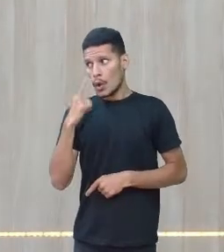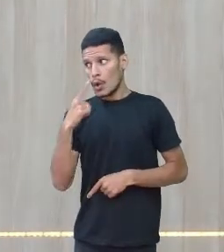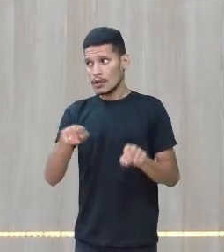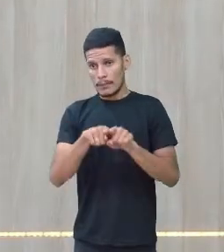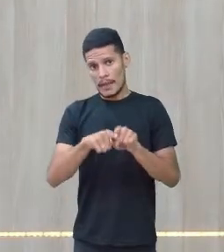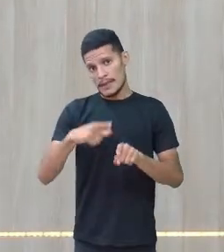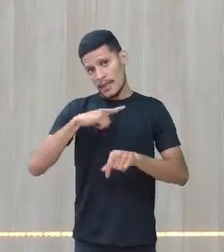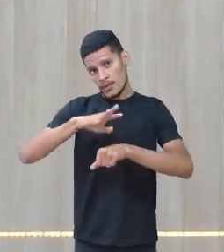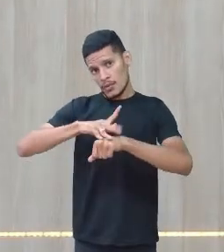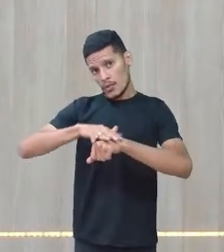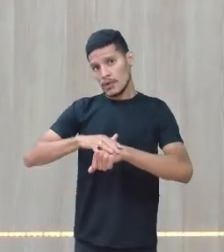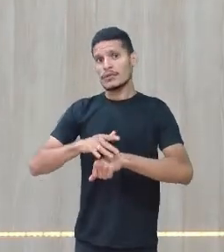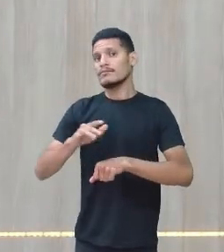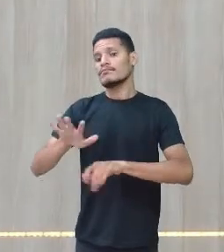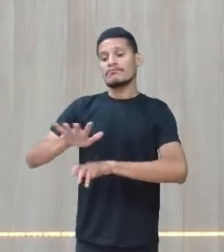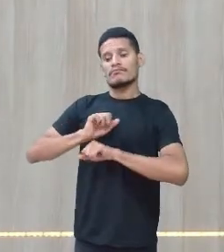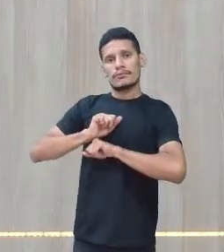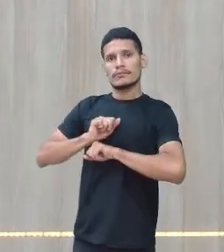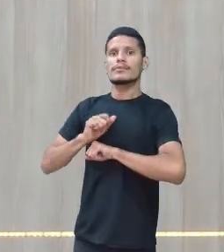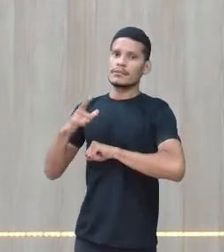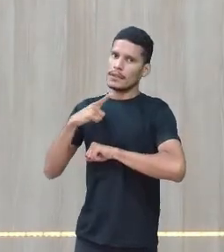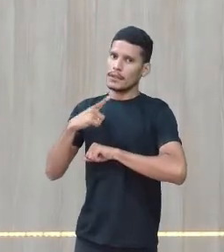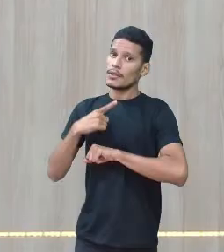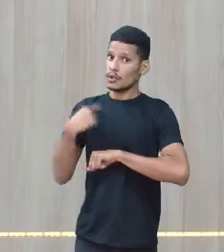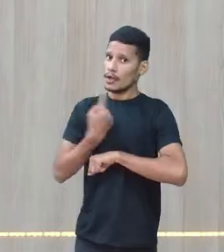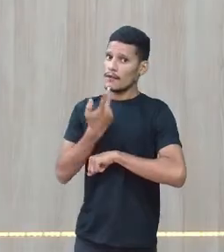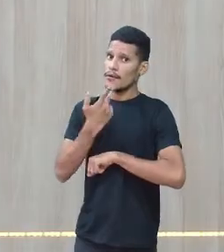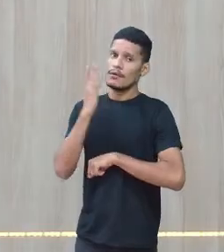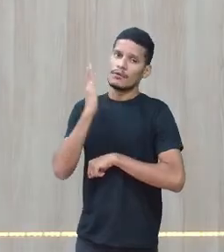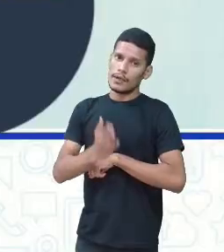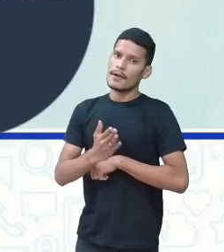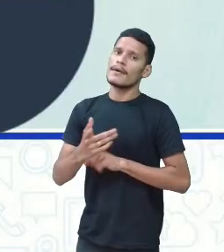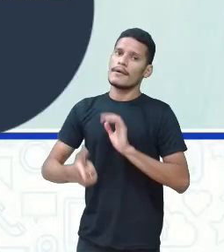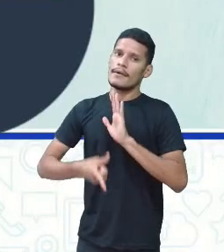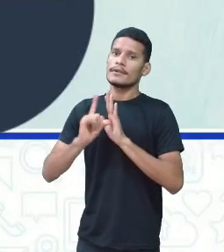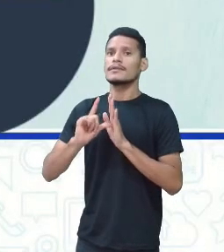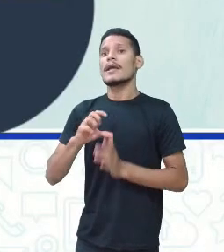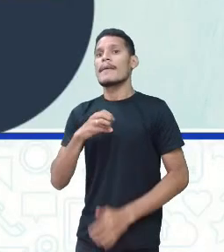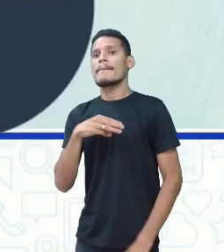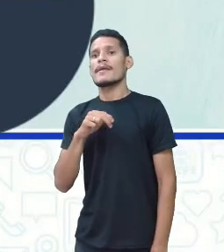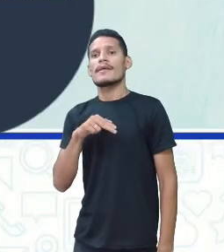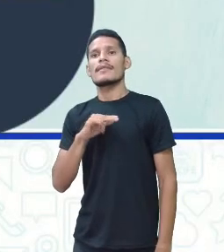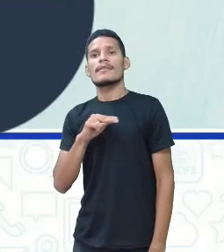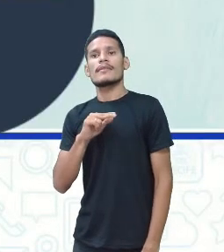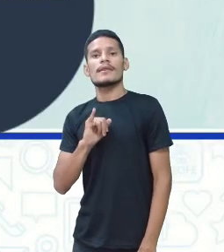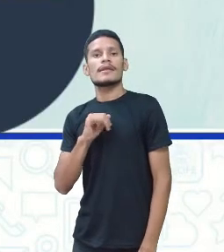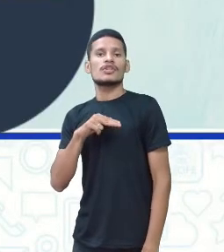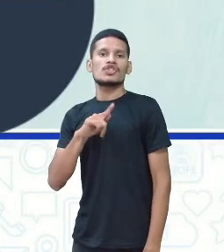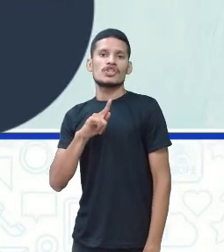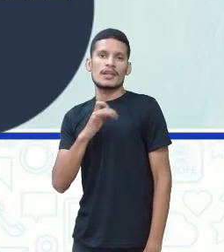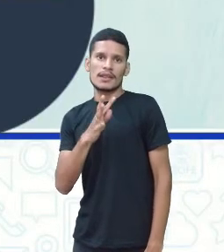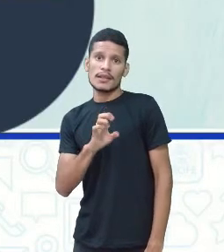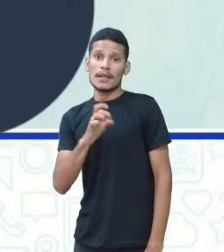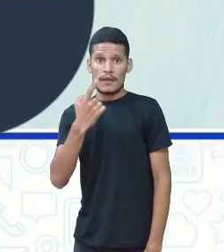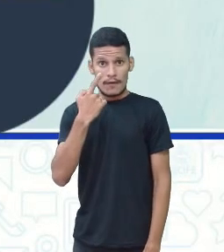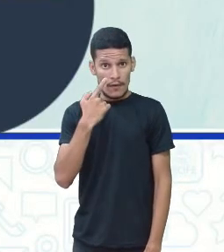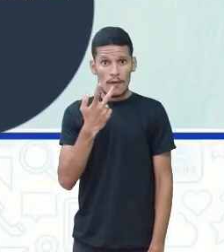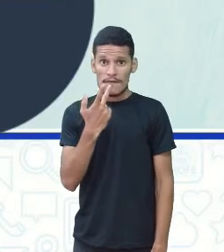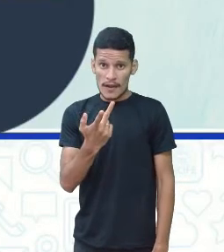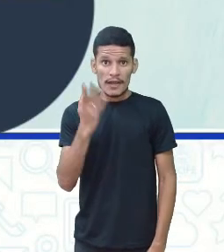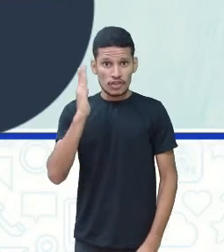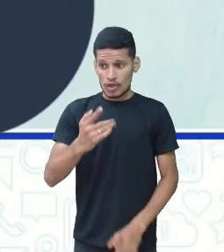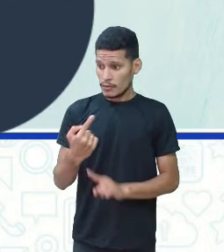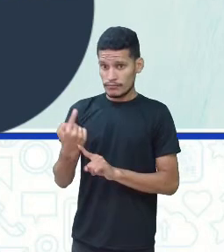doenças infecciosas. Algumas delas que a gente já veio falando antes. A questão da meningite. Lembra quando eu apresentei as meninges? Lembra